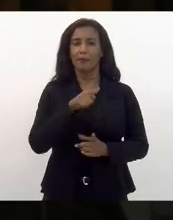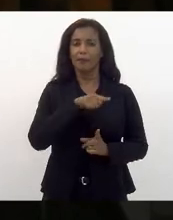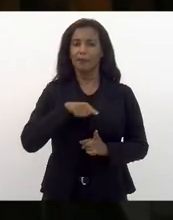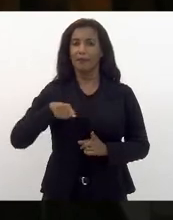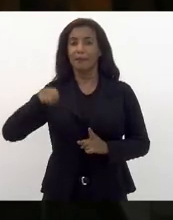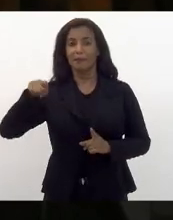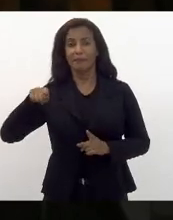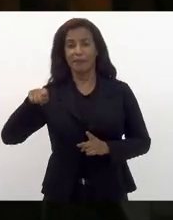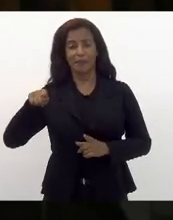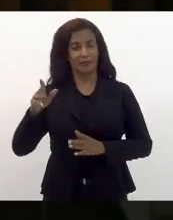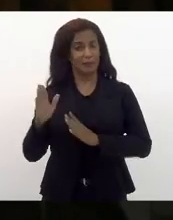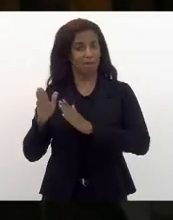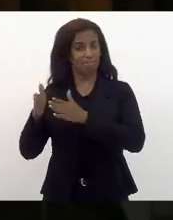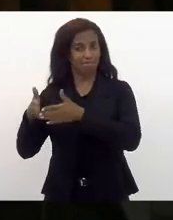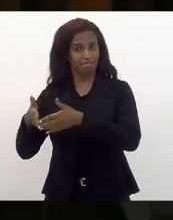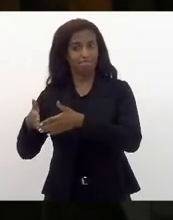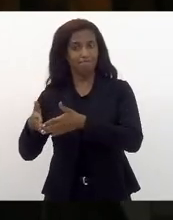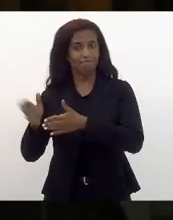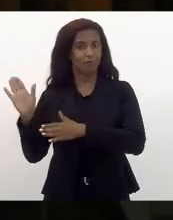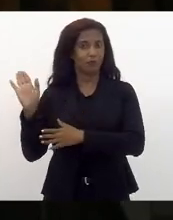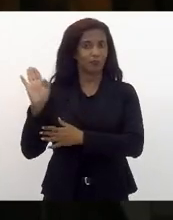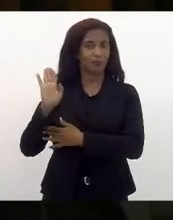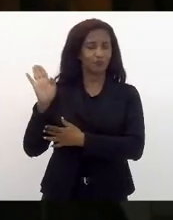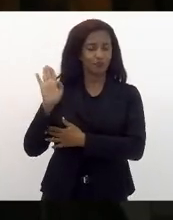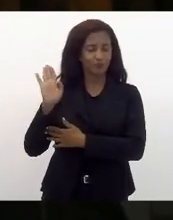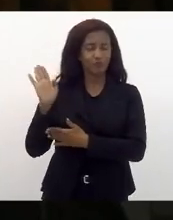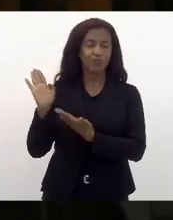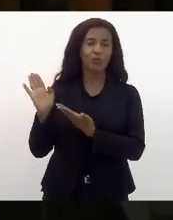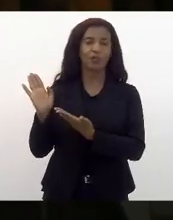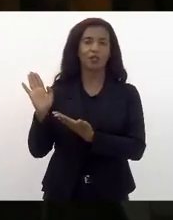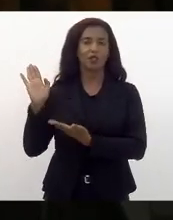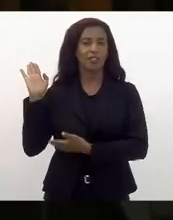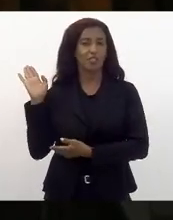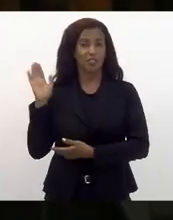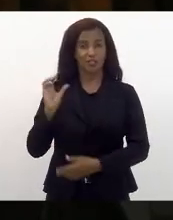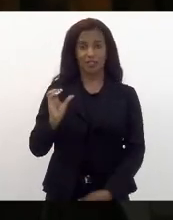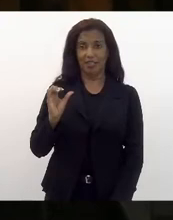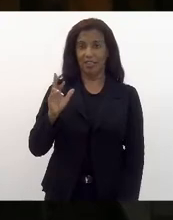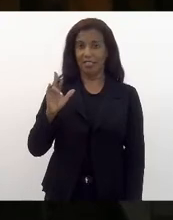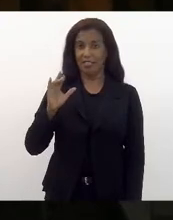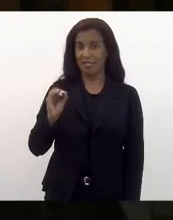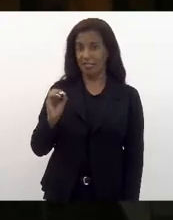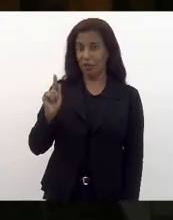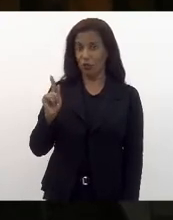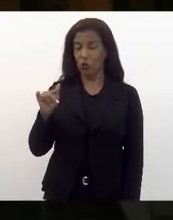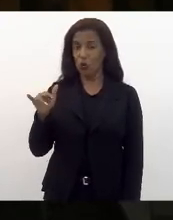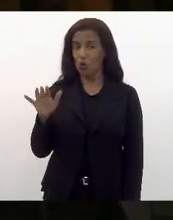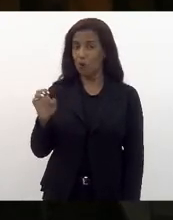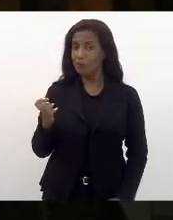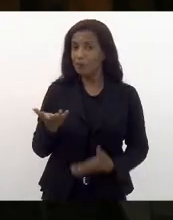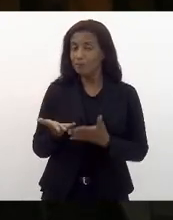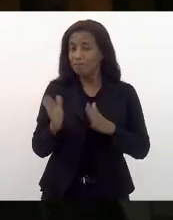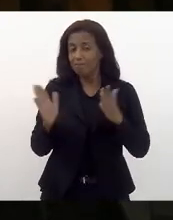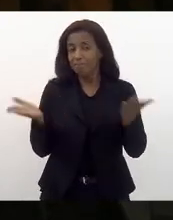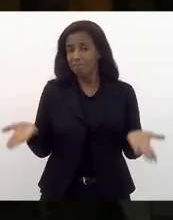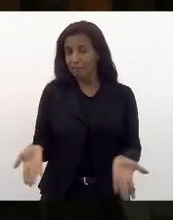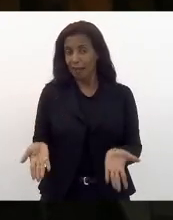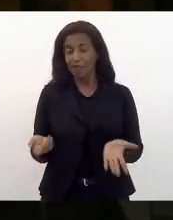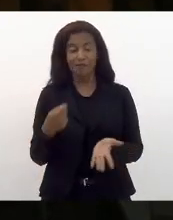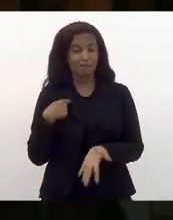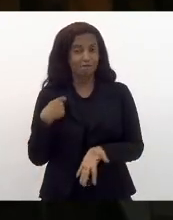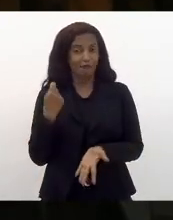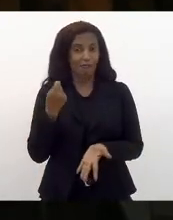candidato que é mais denso o que seria o Ciro Gomes mas